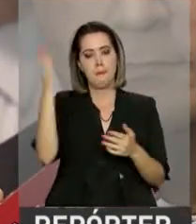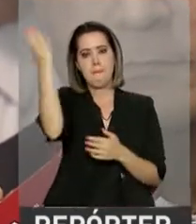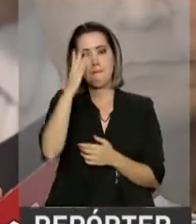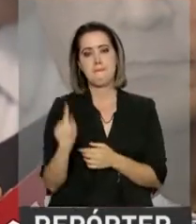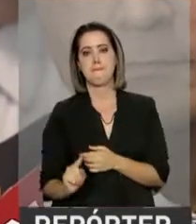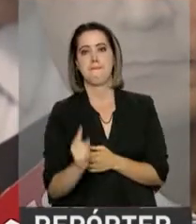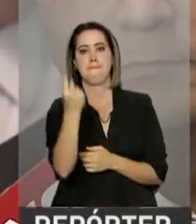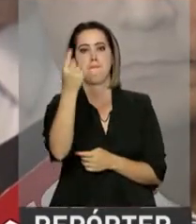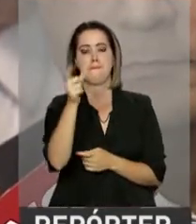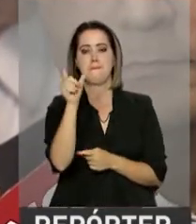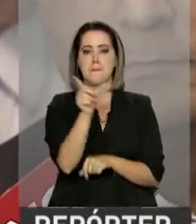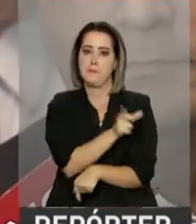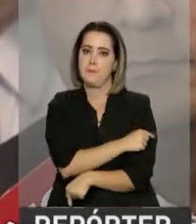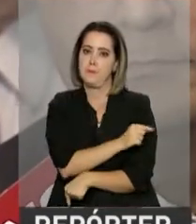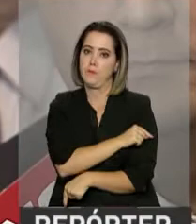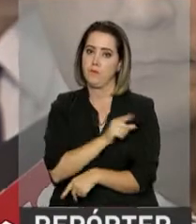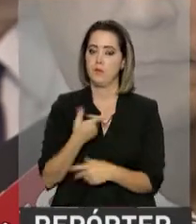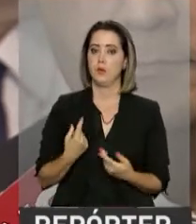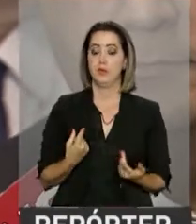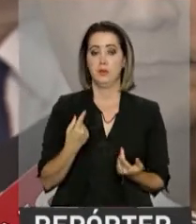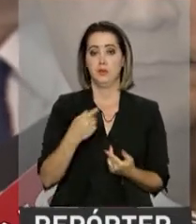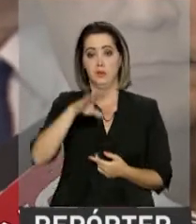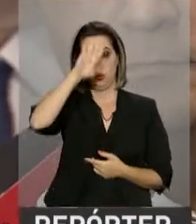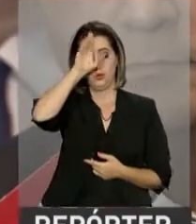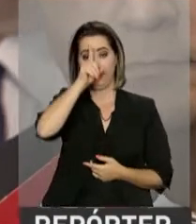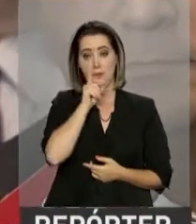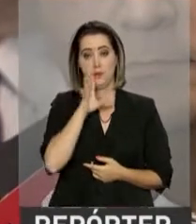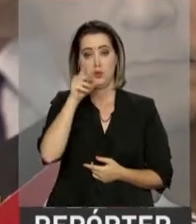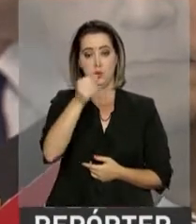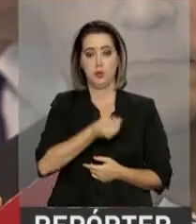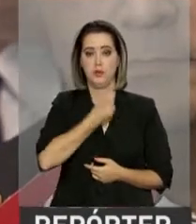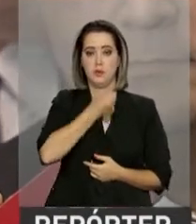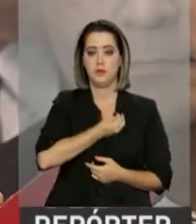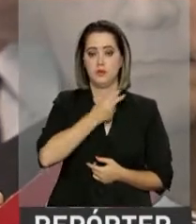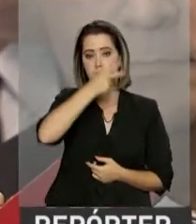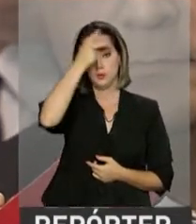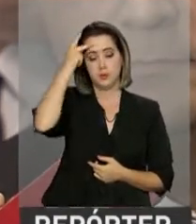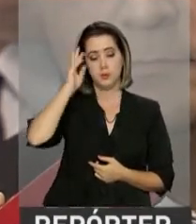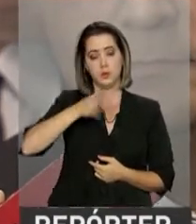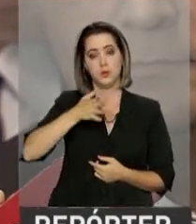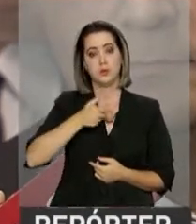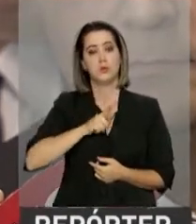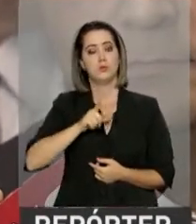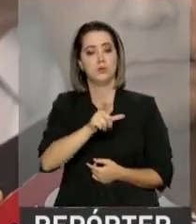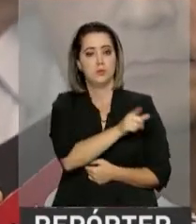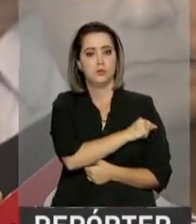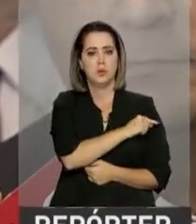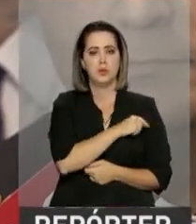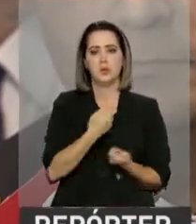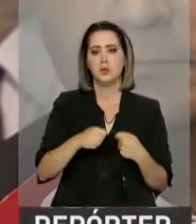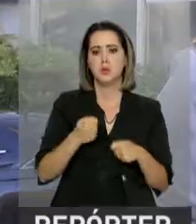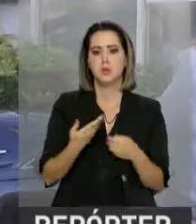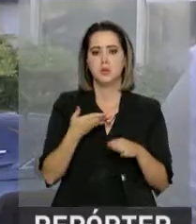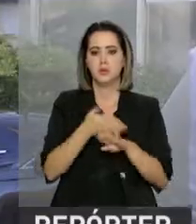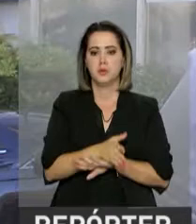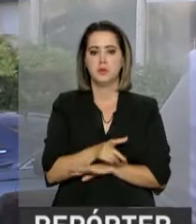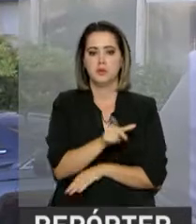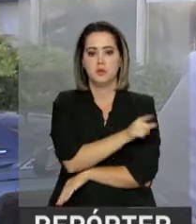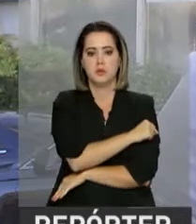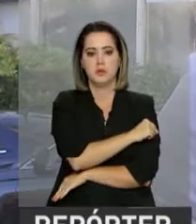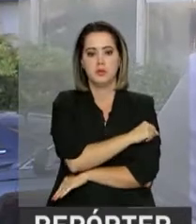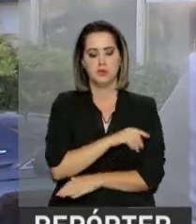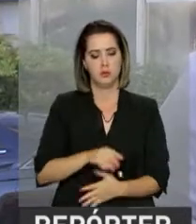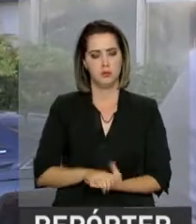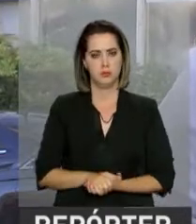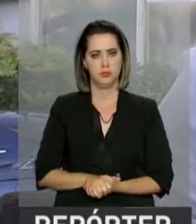uma dose única de vacina de febre amarela para toda a vida. Portanto, quem já tomou alguma dose não precisa mais se vacinar. O Ministério